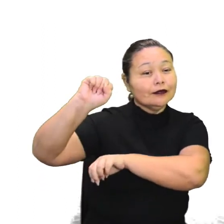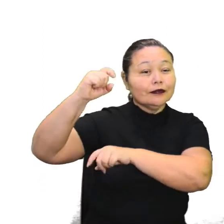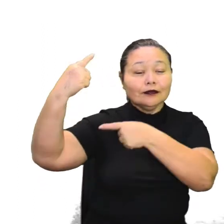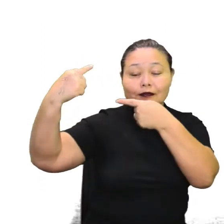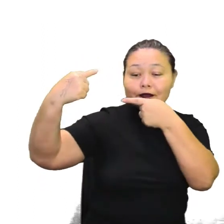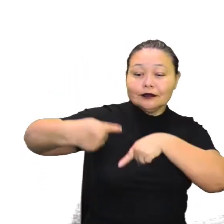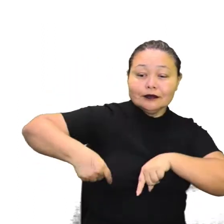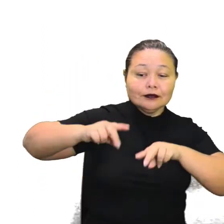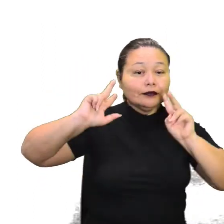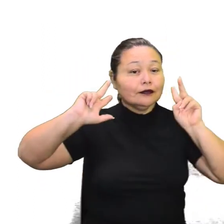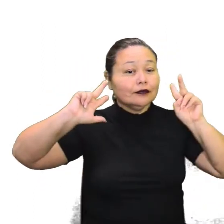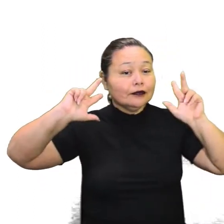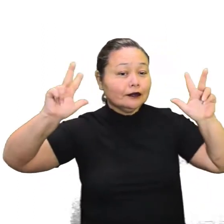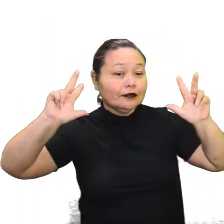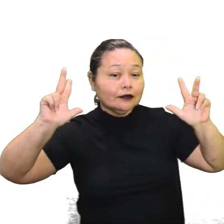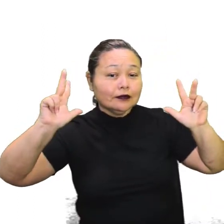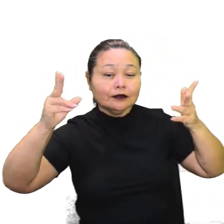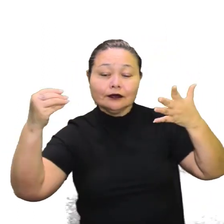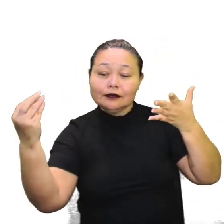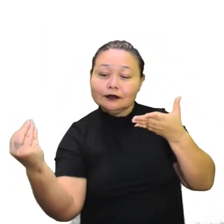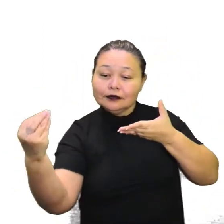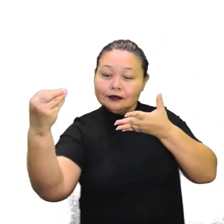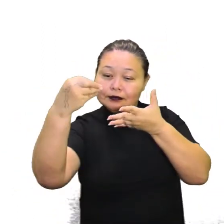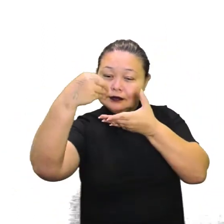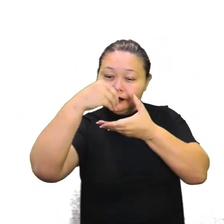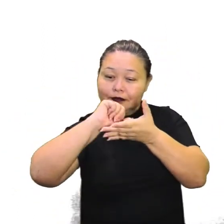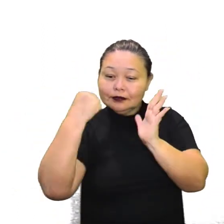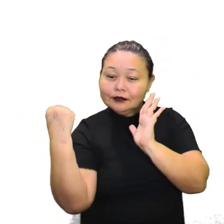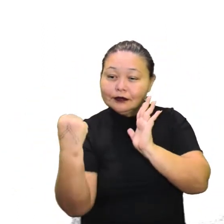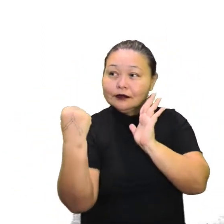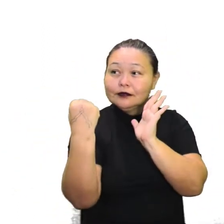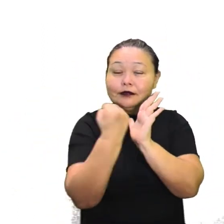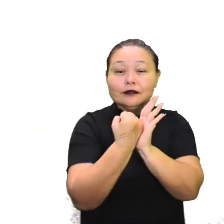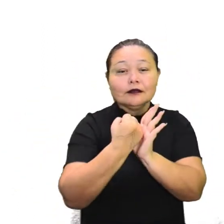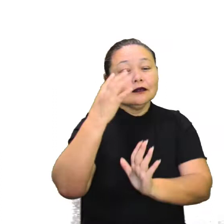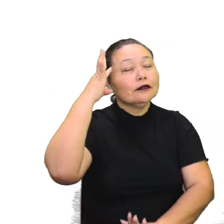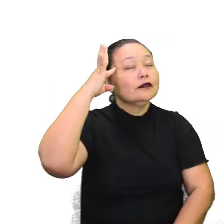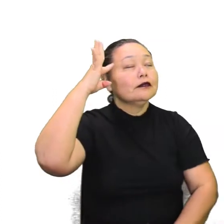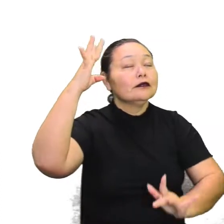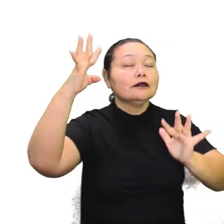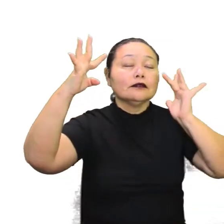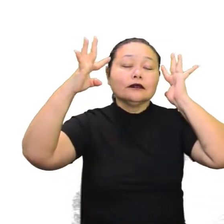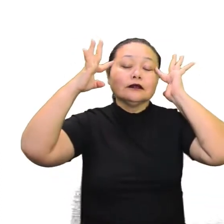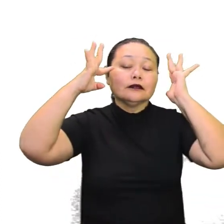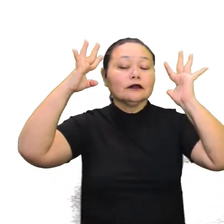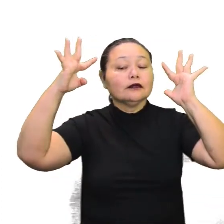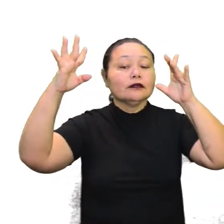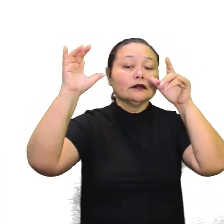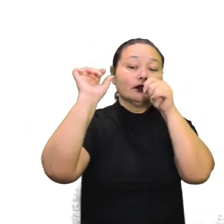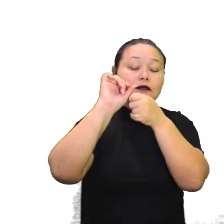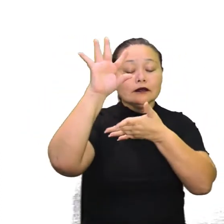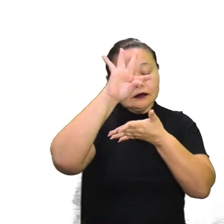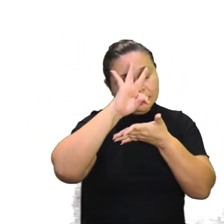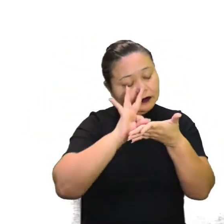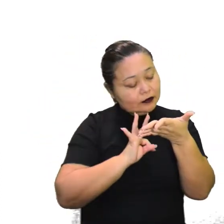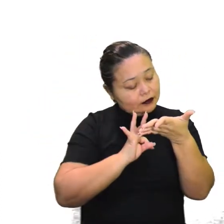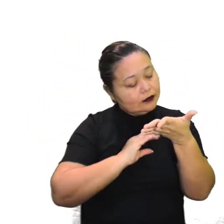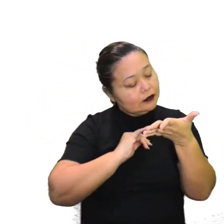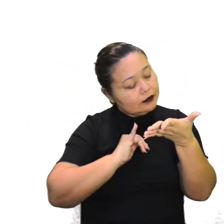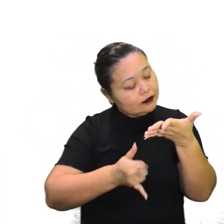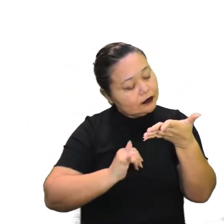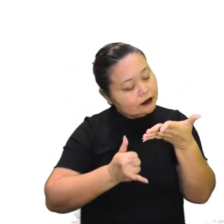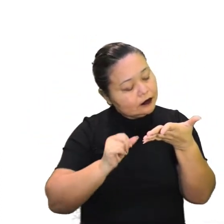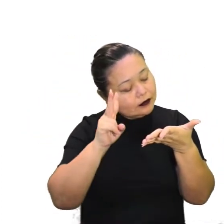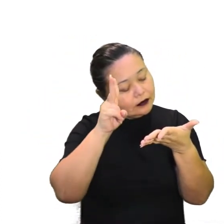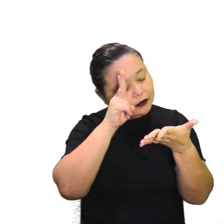desafios, aventuras, elementos simbólicos e imaginários. Os textos vão narrar o